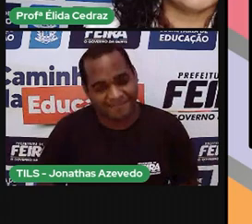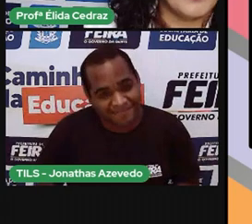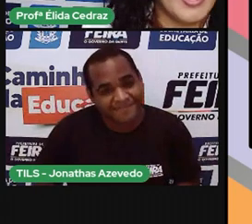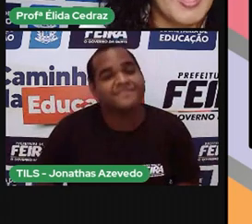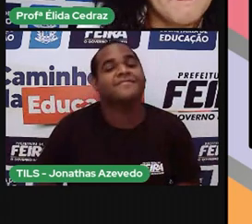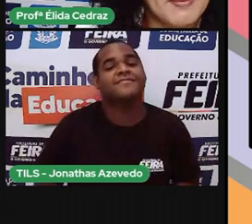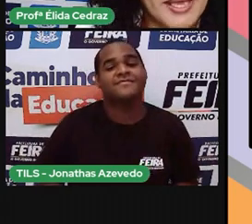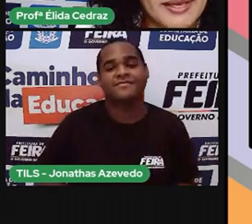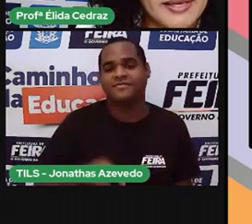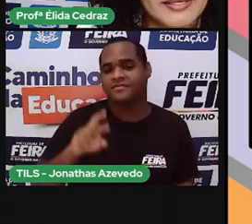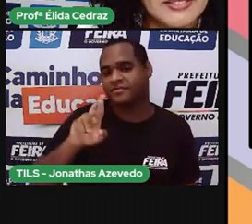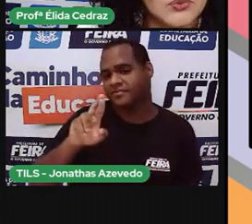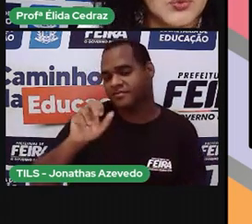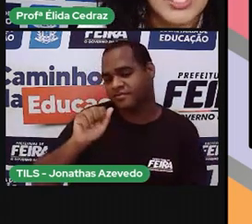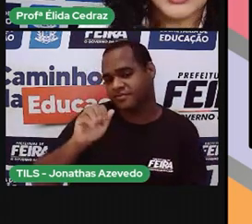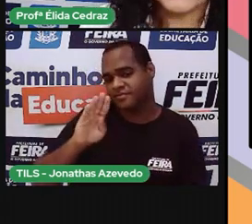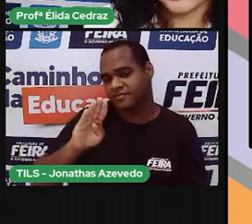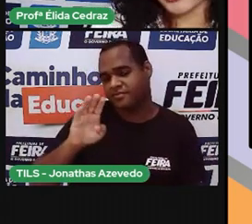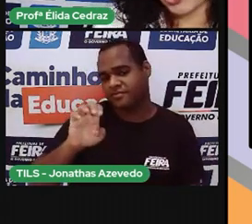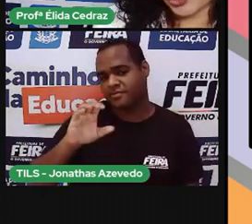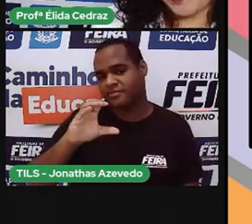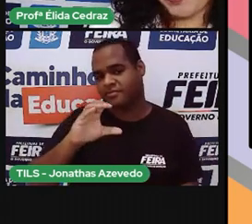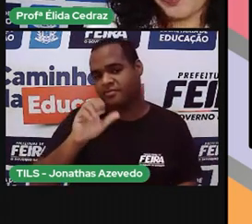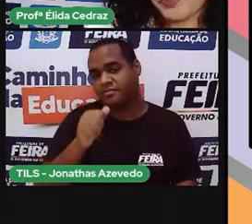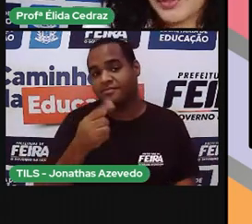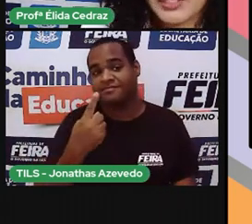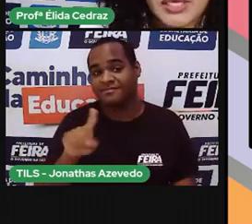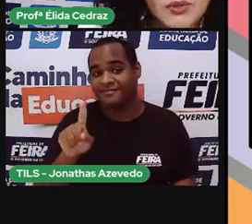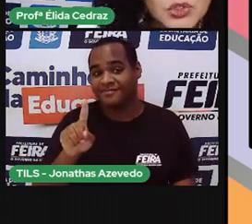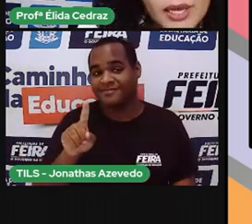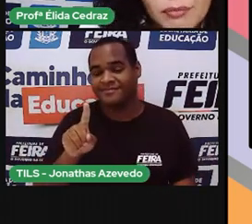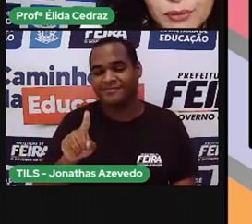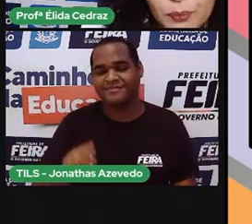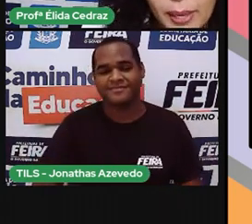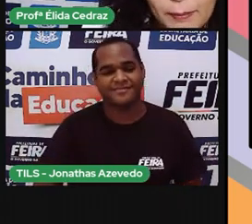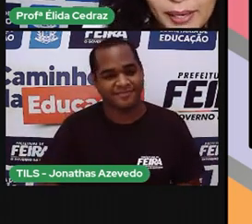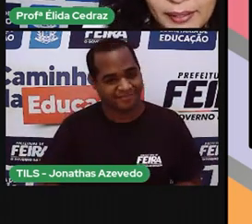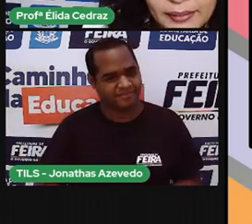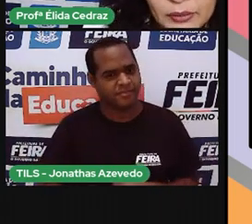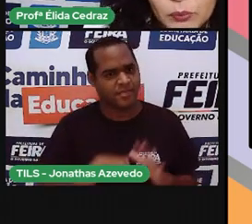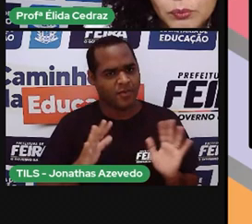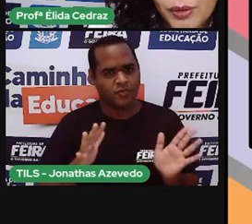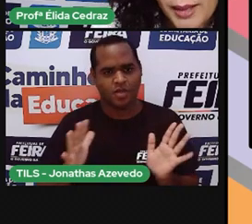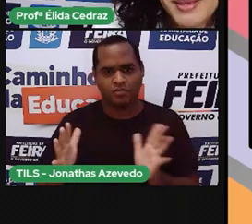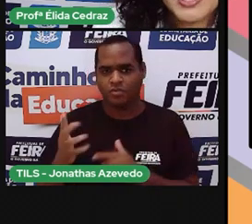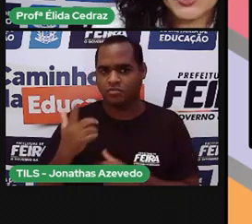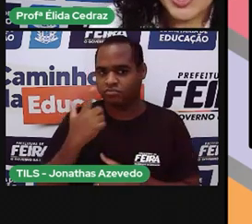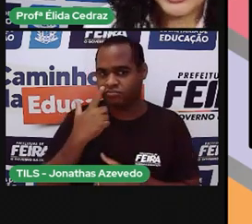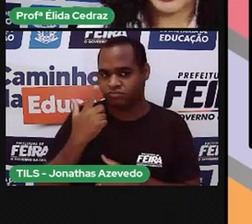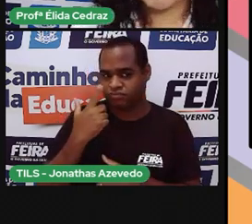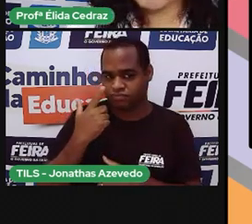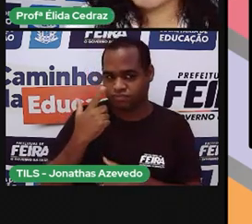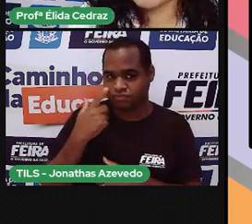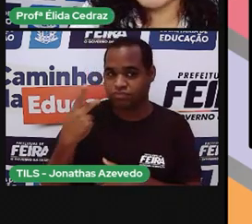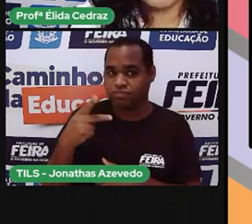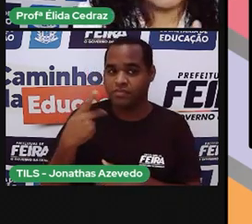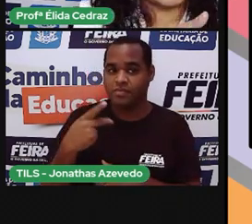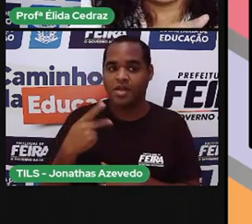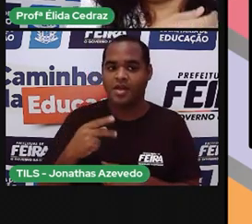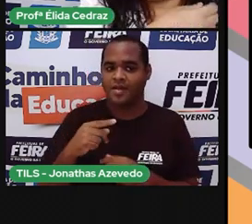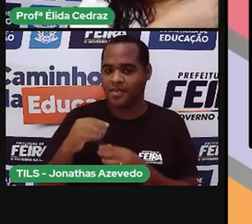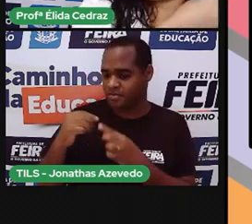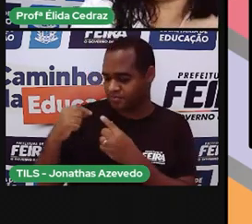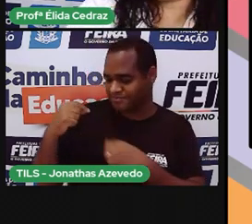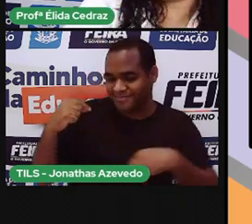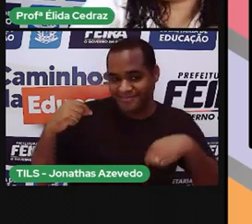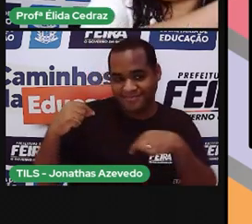Isso, um rabecão. Gente, eu já vi um rabecão. Um rabecão é tipo um violino,